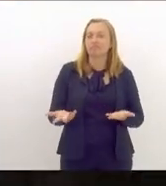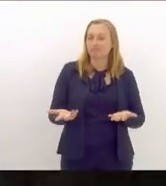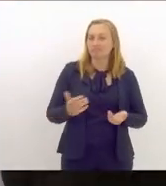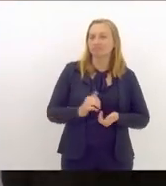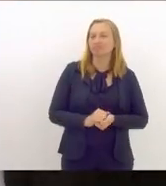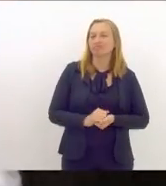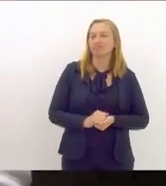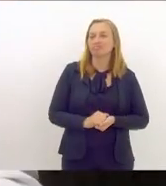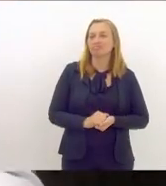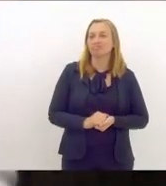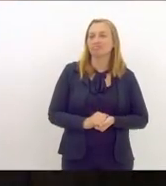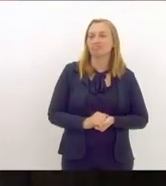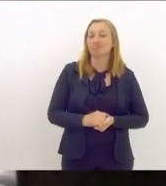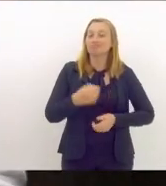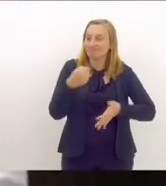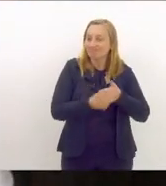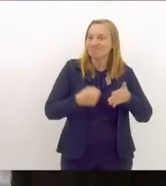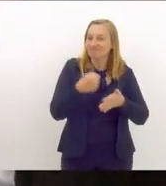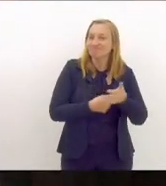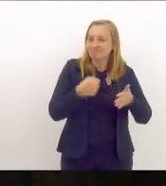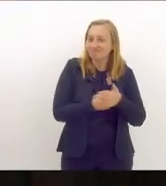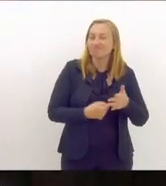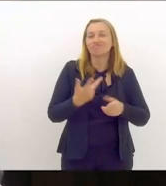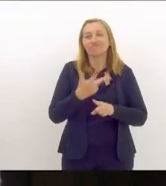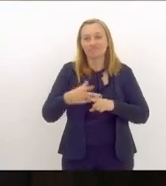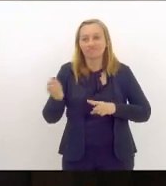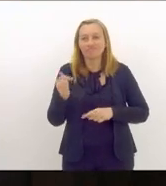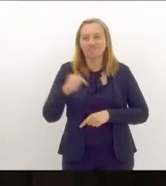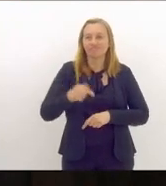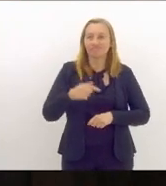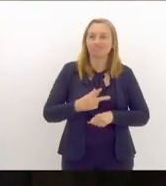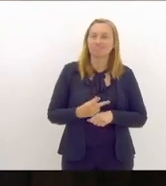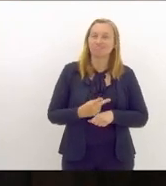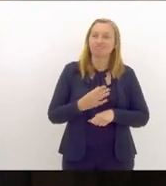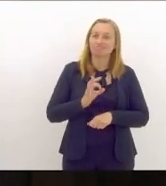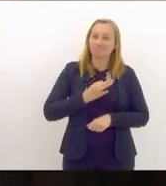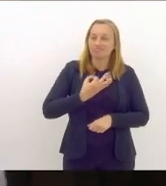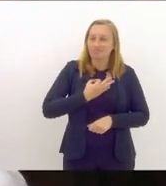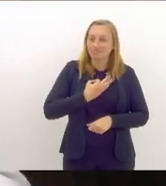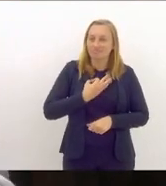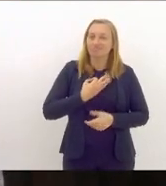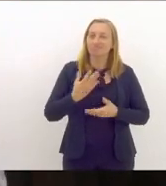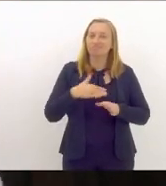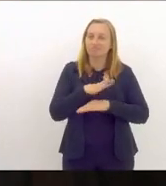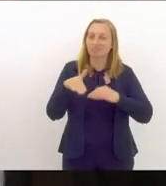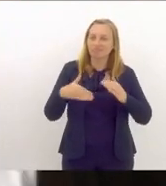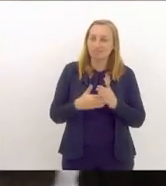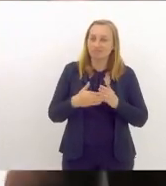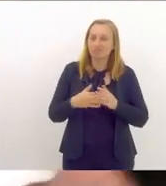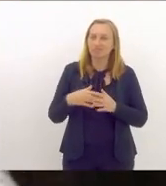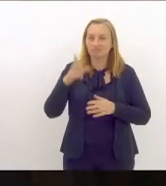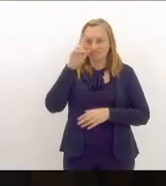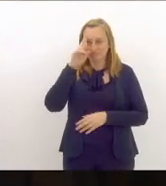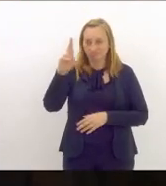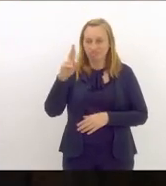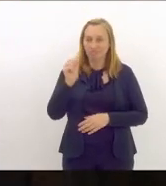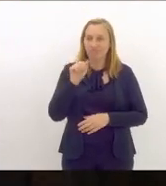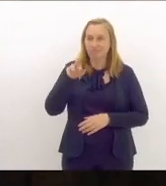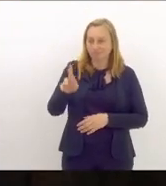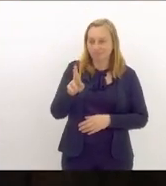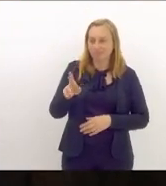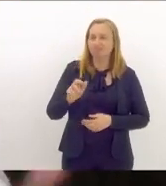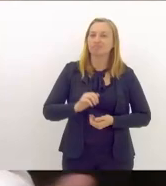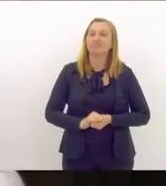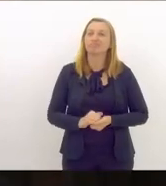possível. E essa luta, eu acho que essa vitória, que essa medalha, eu acho que eu dedico a todos os donos e todas as donas de